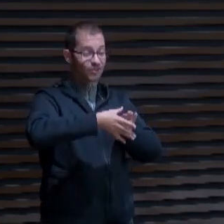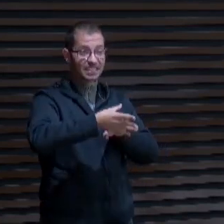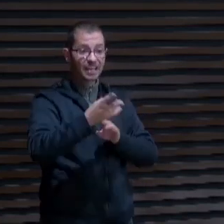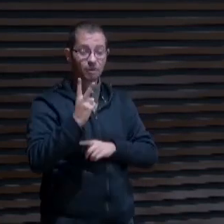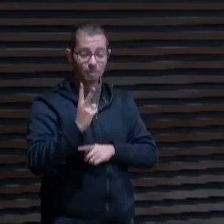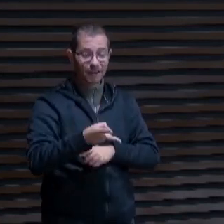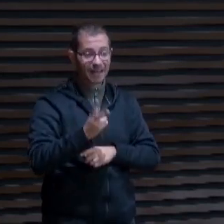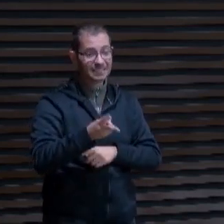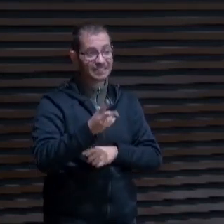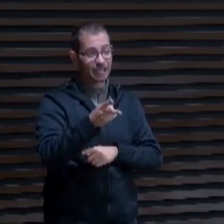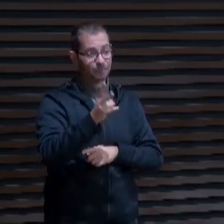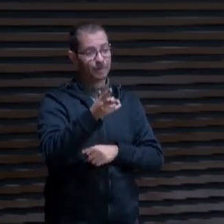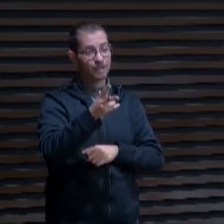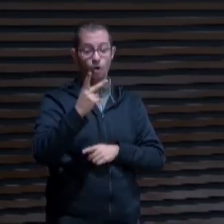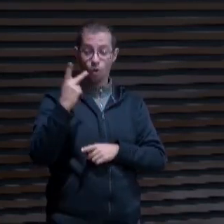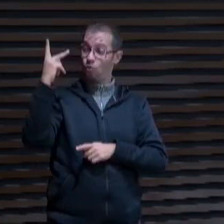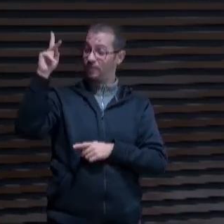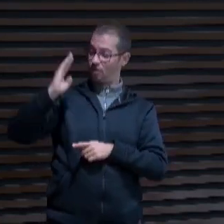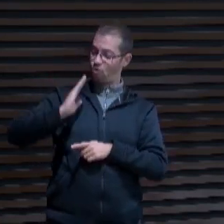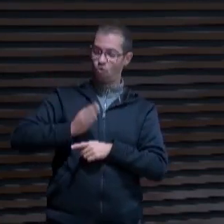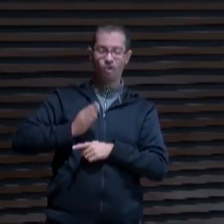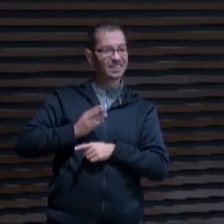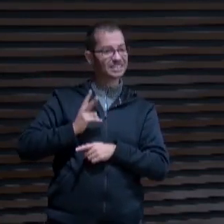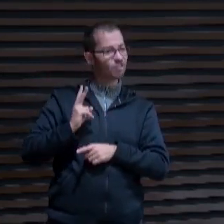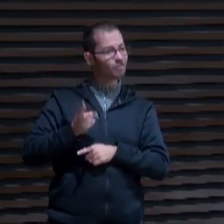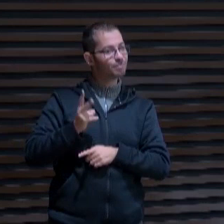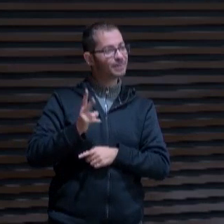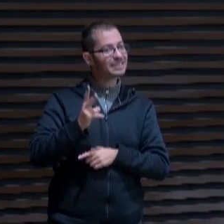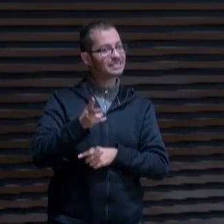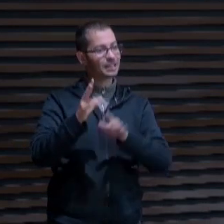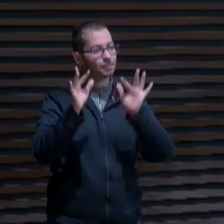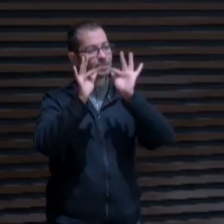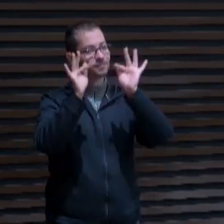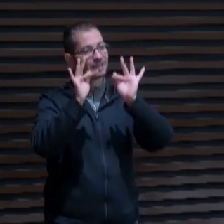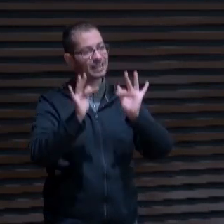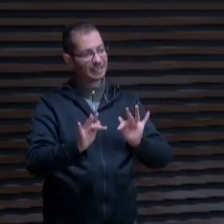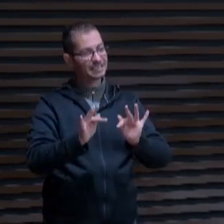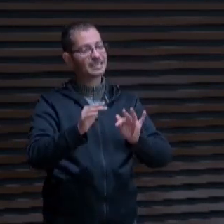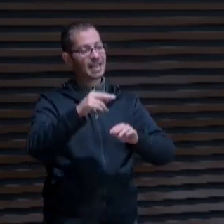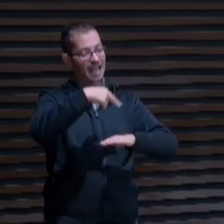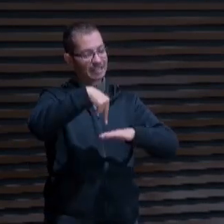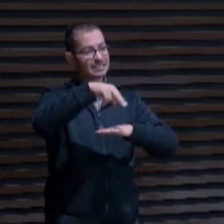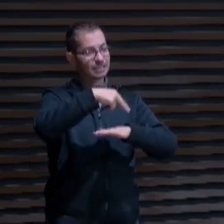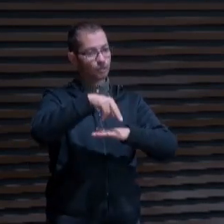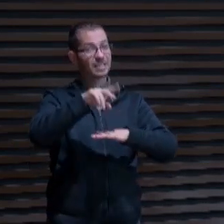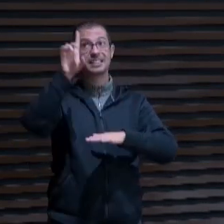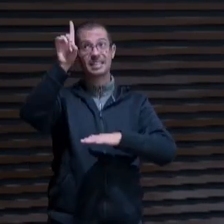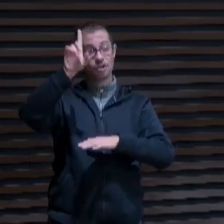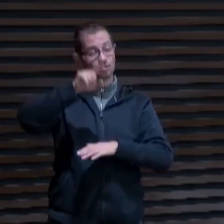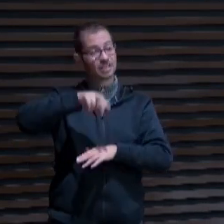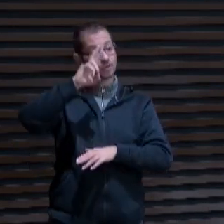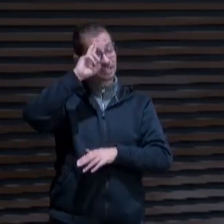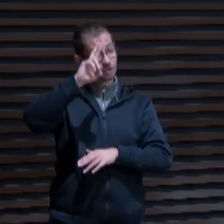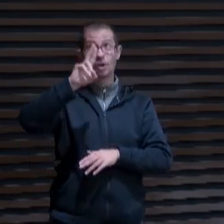desígnios do seu coração por todas as gerações. Feliz a nação cujo Deus é o Senhor, e o povo que